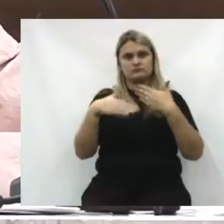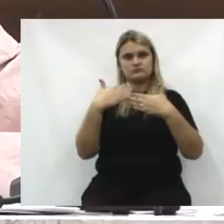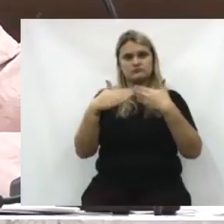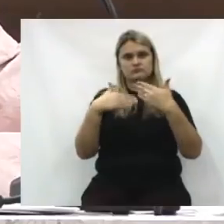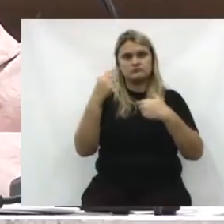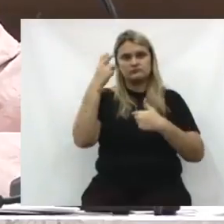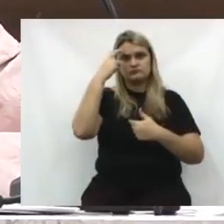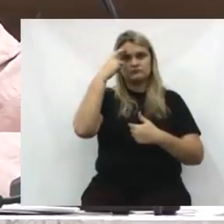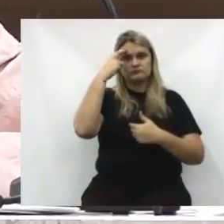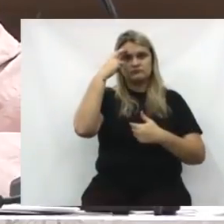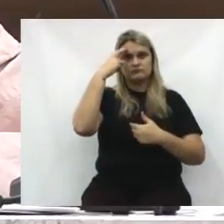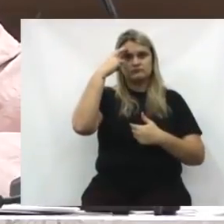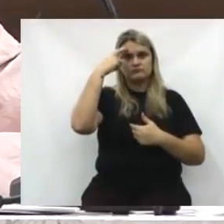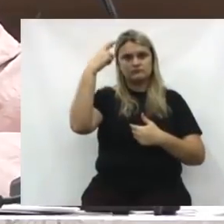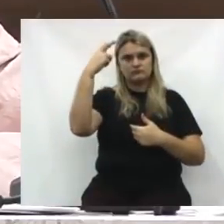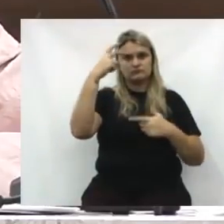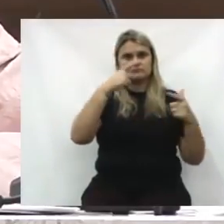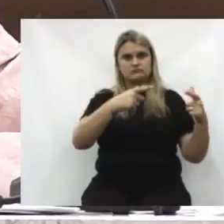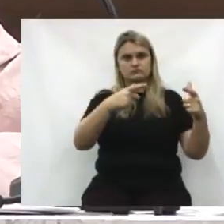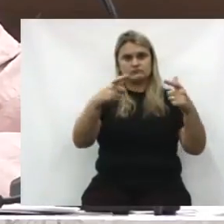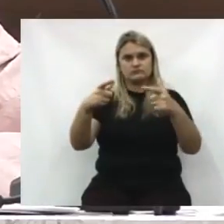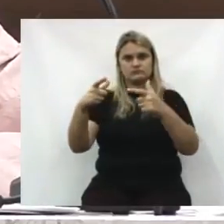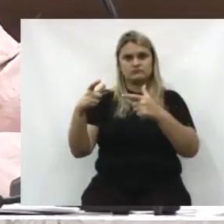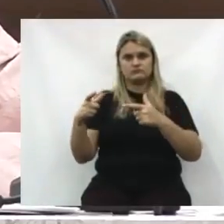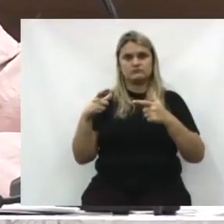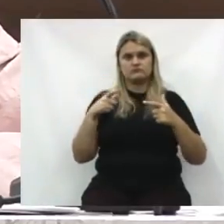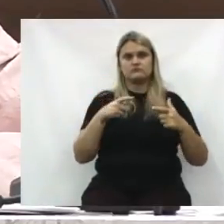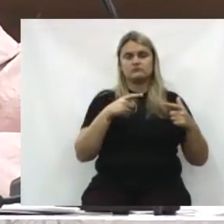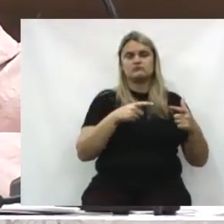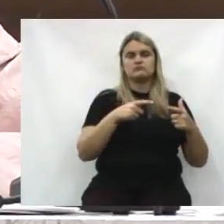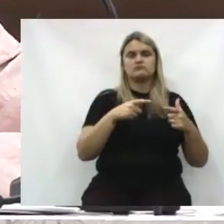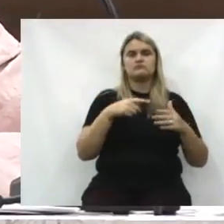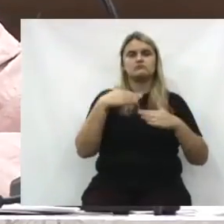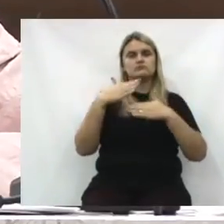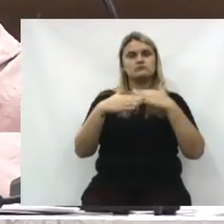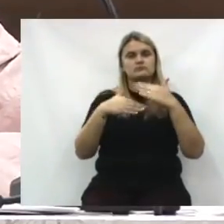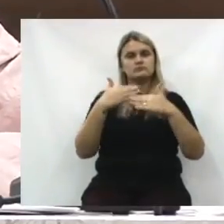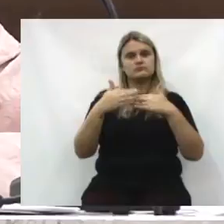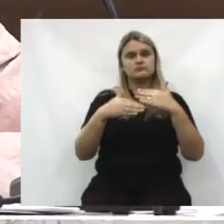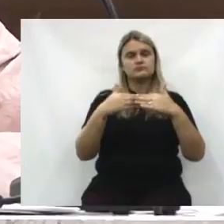de decisões, desenvolver a inteligência espacial,